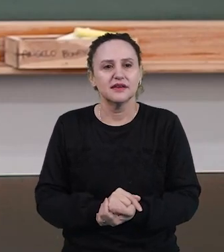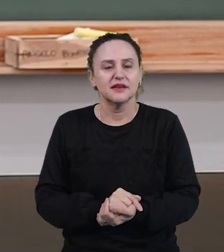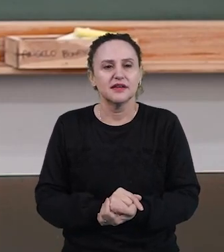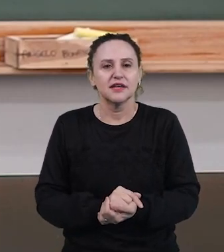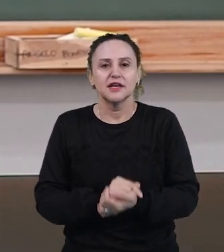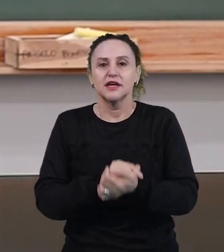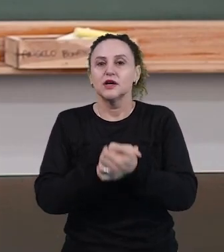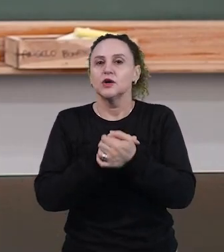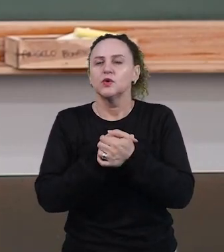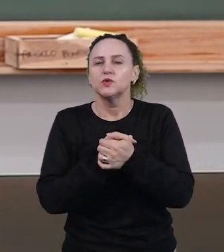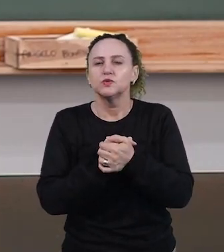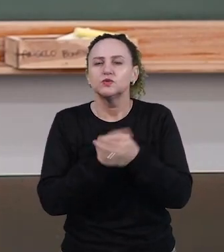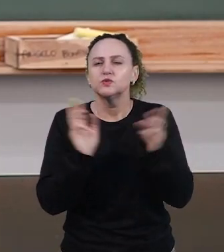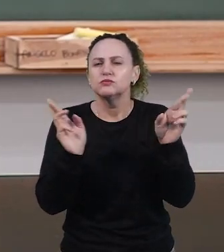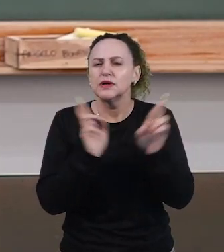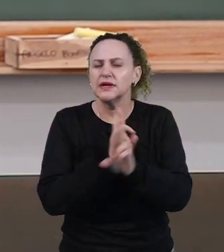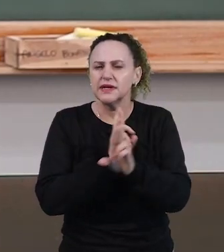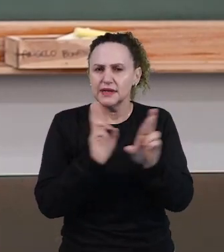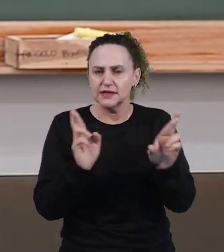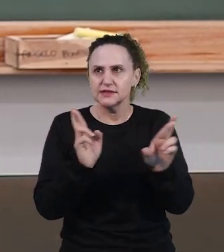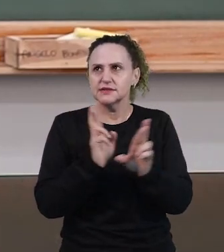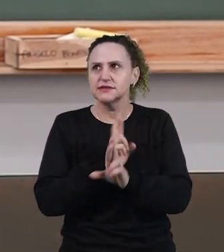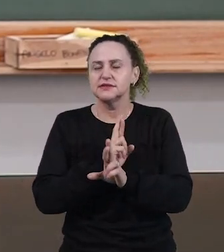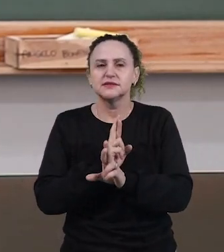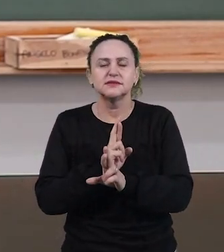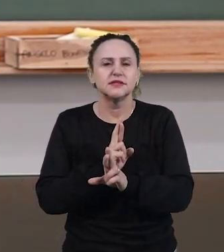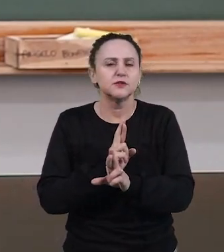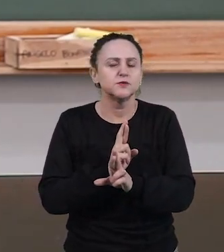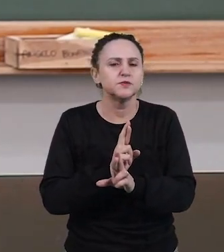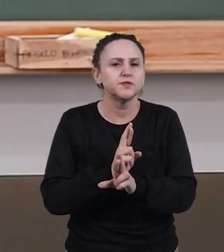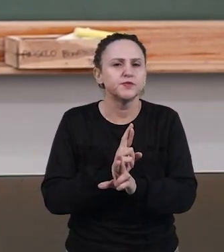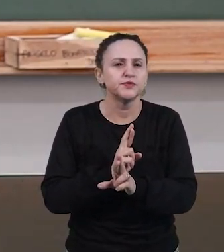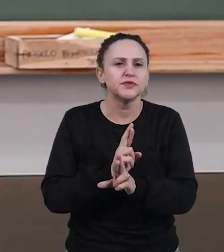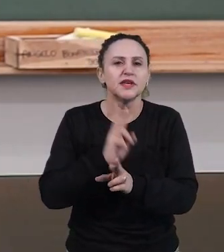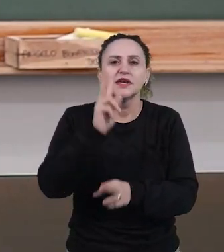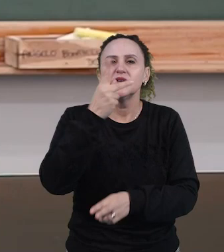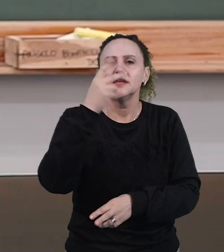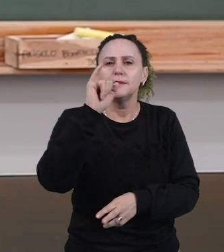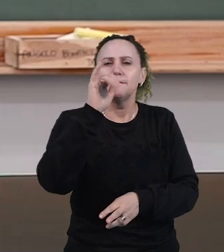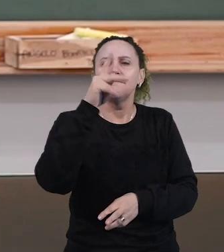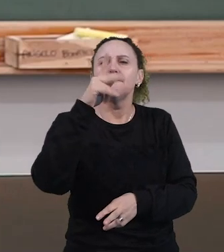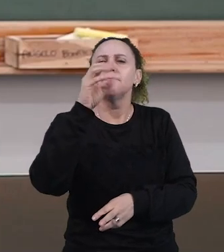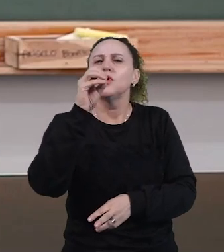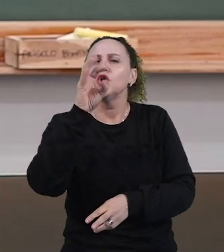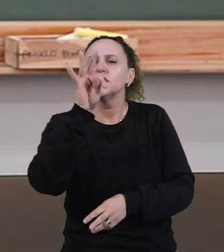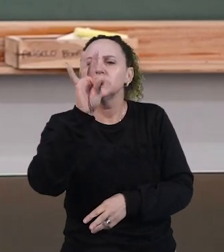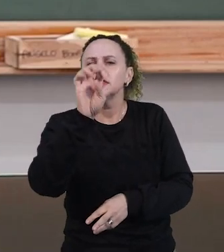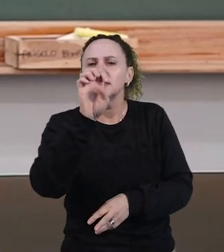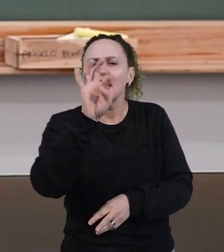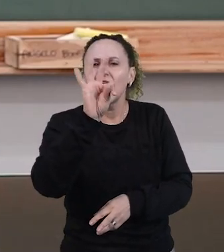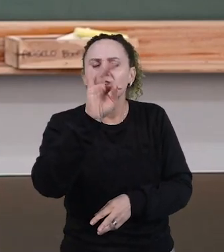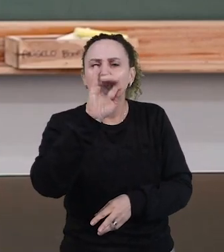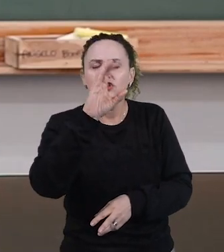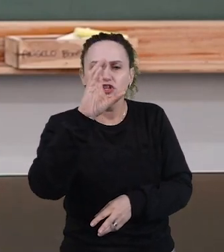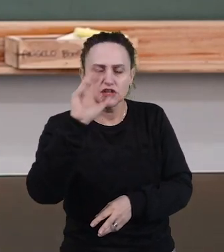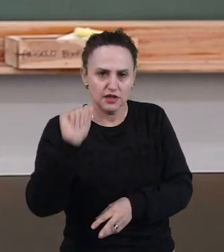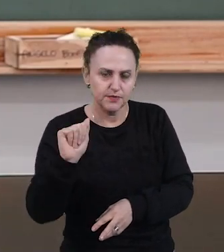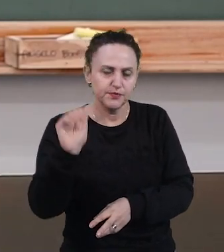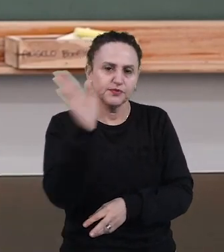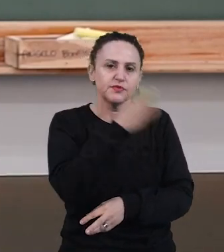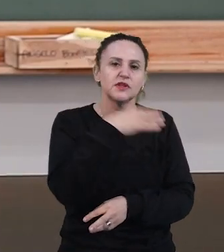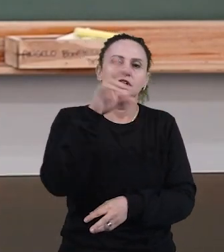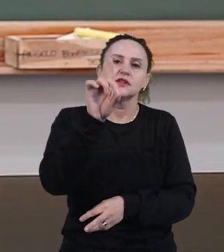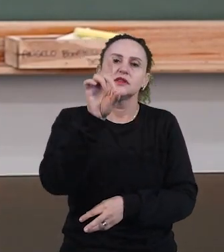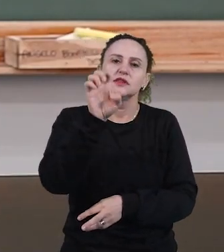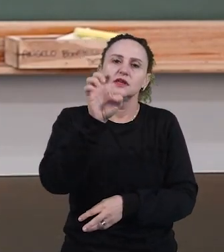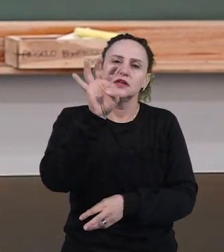um relacionamento hipotético dedutivo. Antes se ligava muito às questões, o hipotético dedutivo, às questões de tentativa